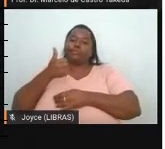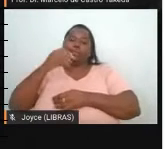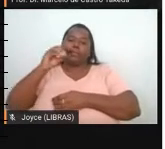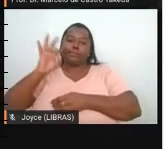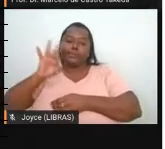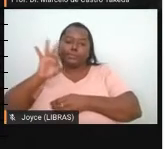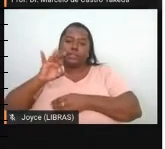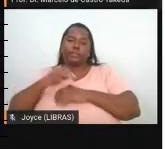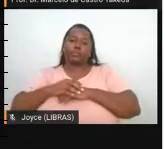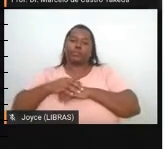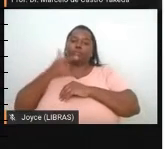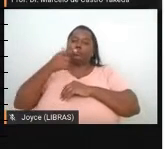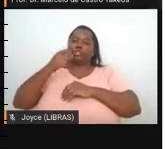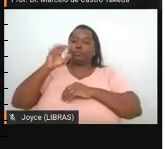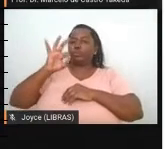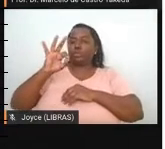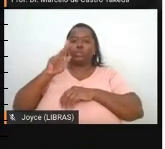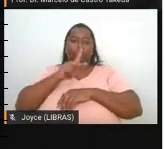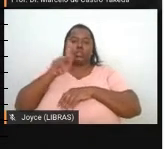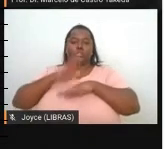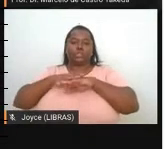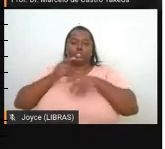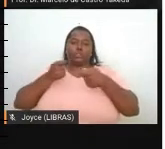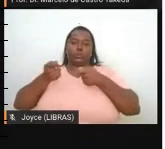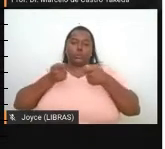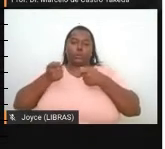a critério do docente.